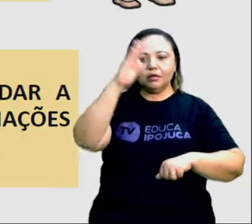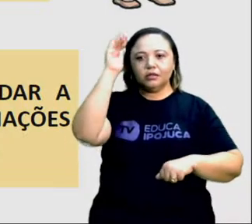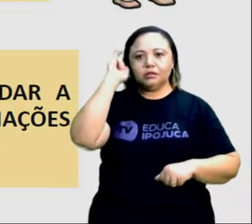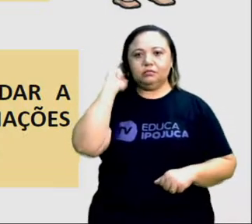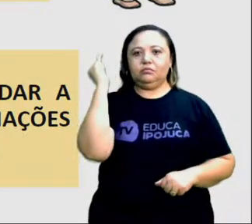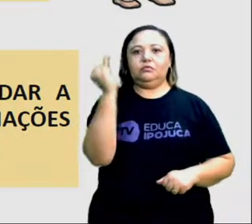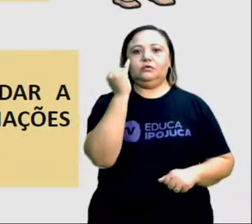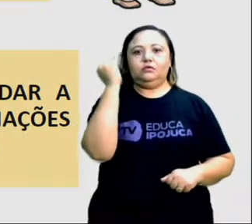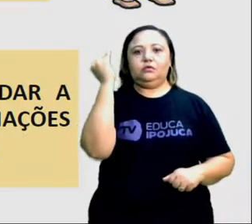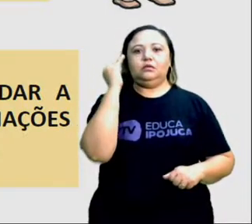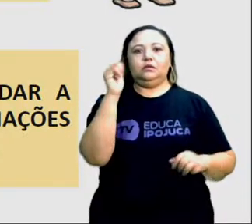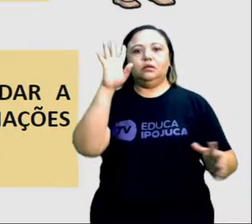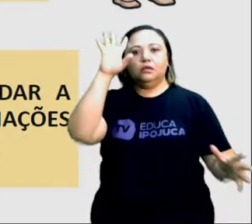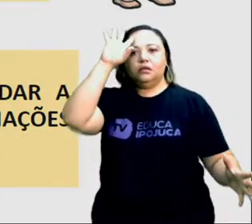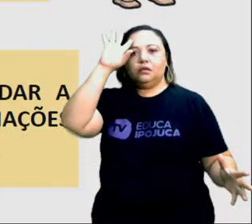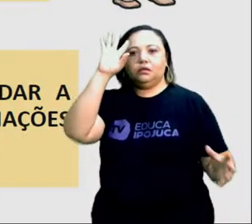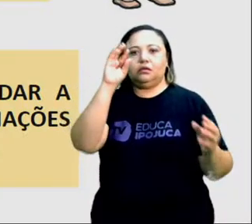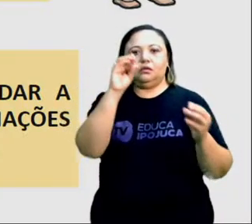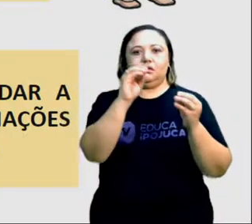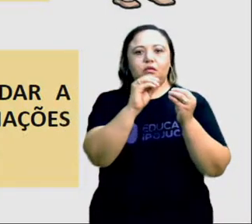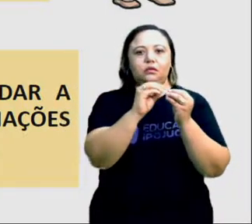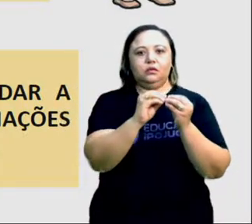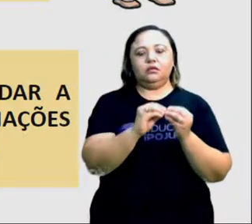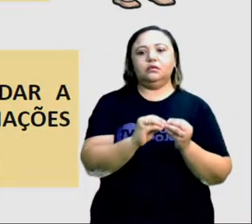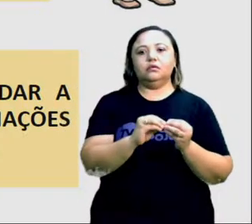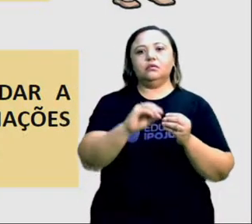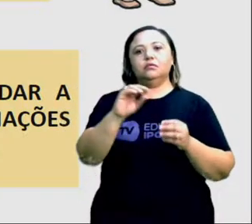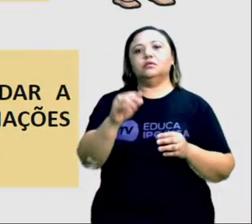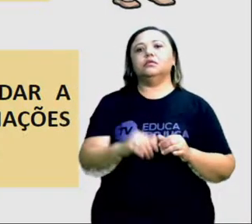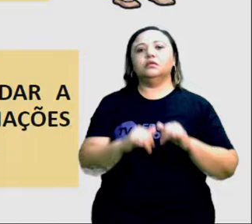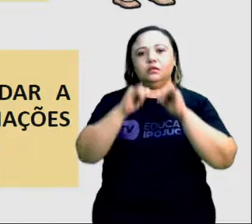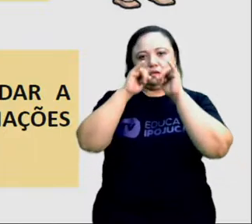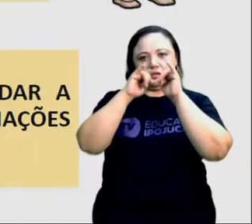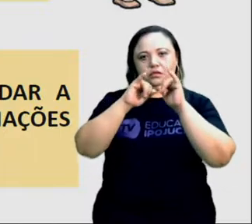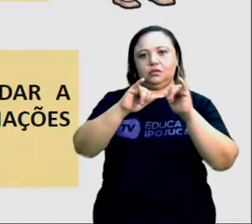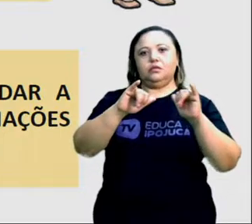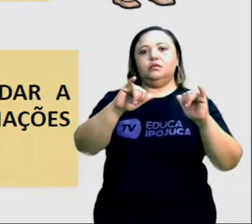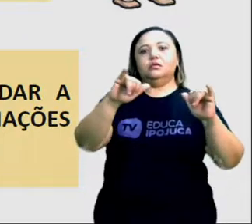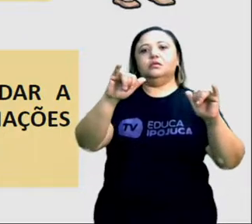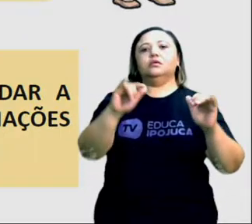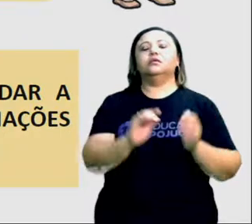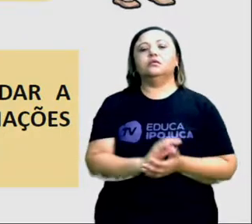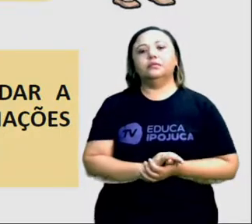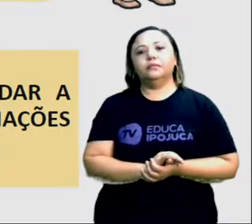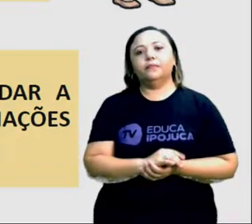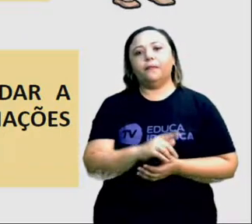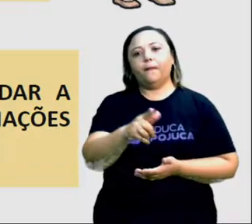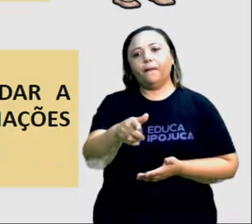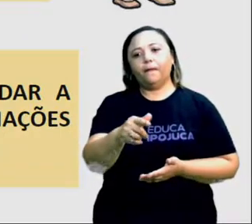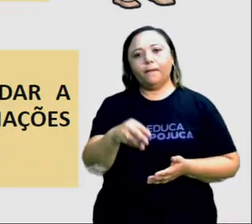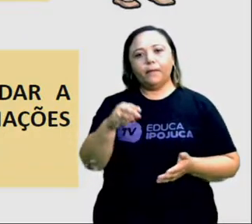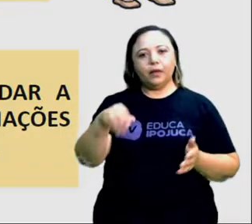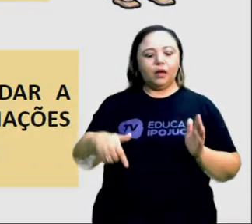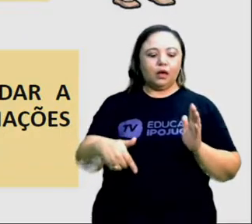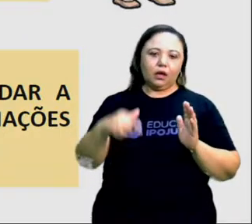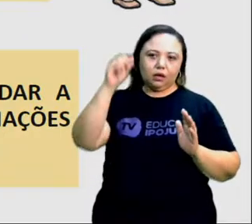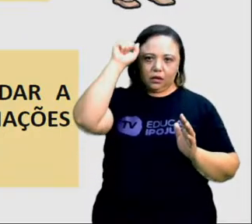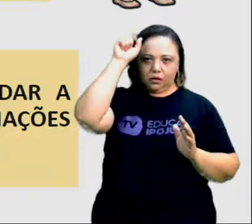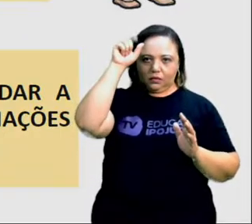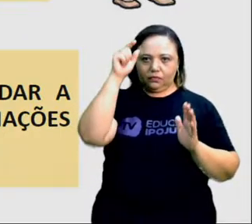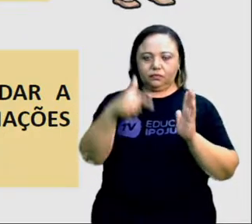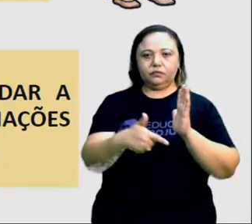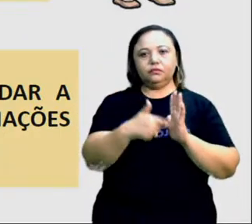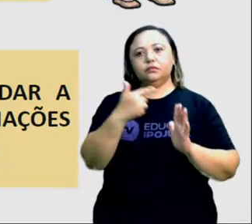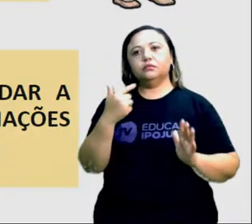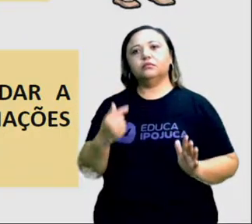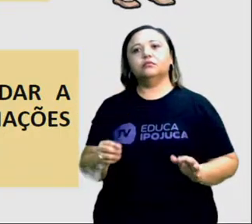Aquela frase que resume as partes essenciais da mensagem a ser transmitida. Já a ideia secundária